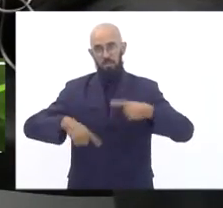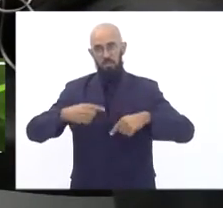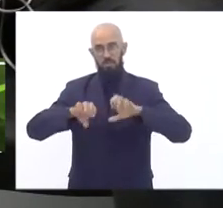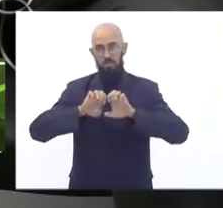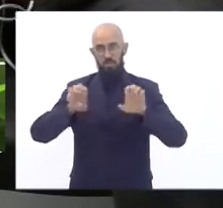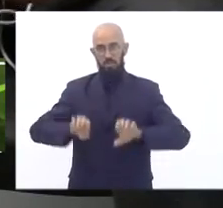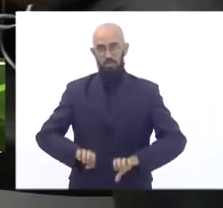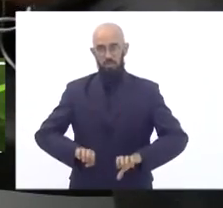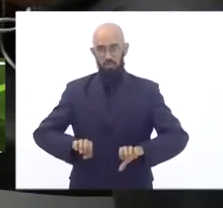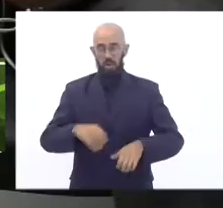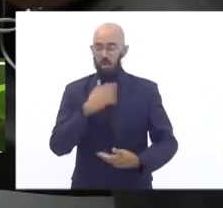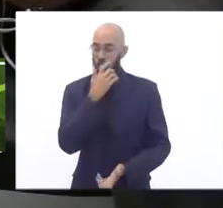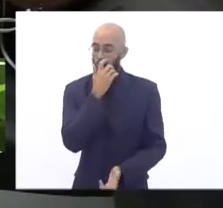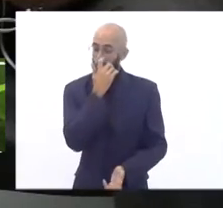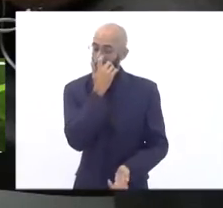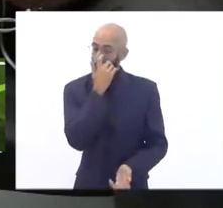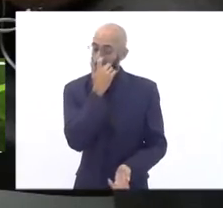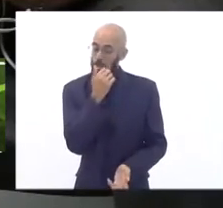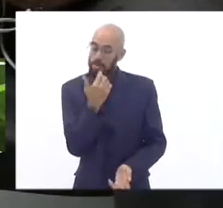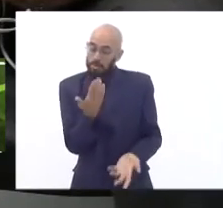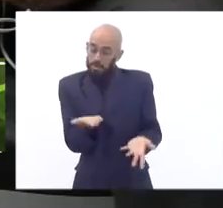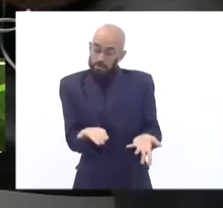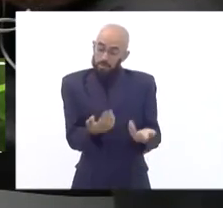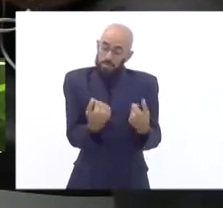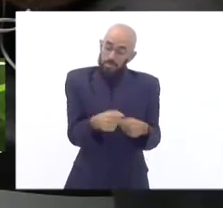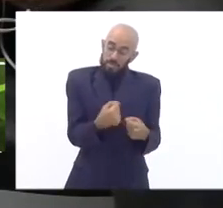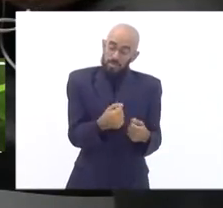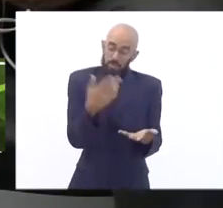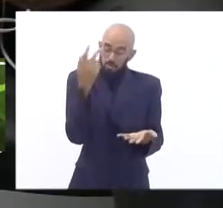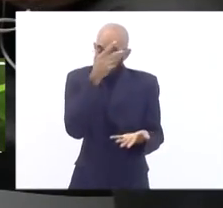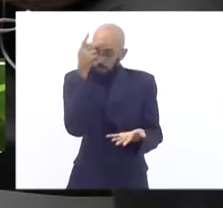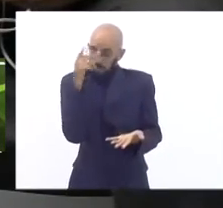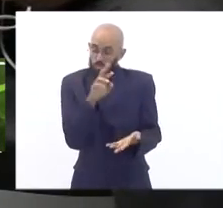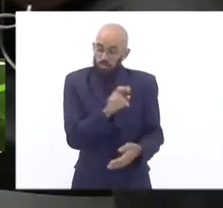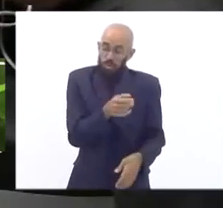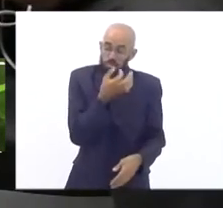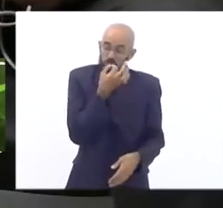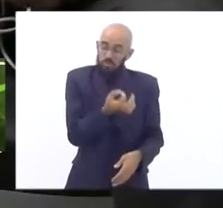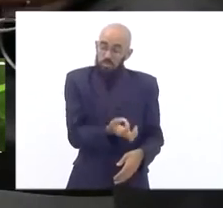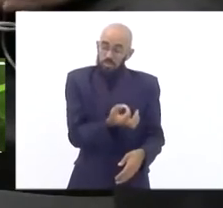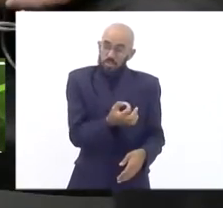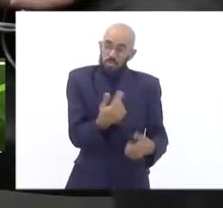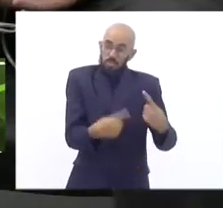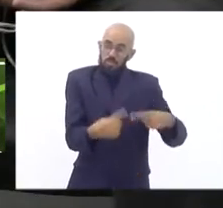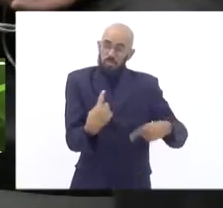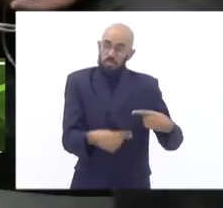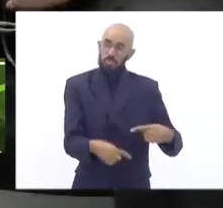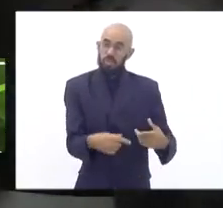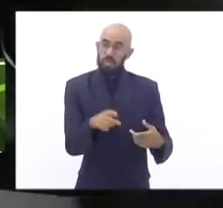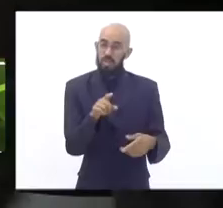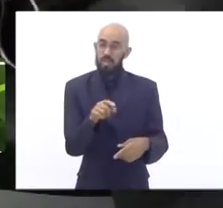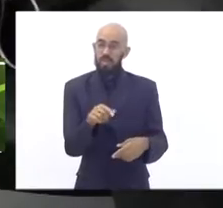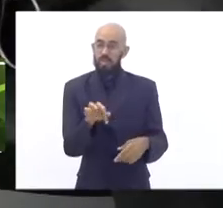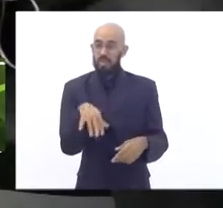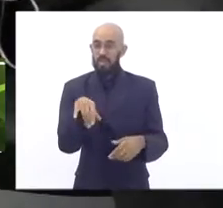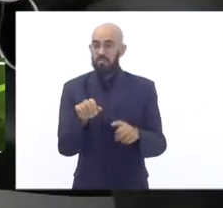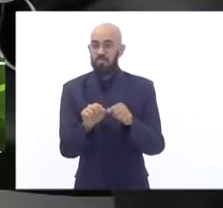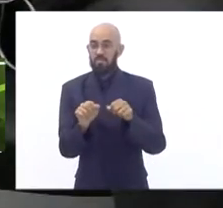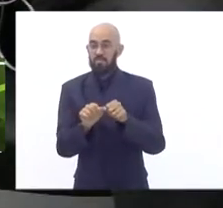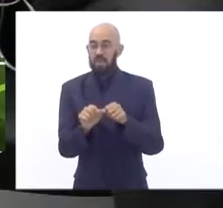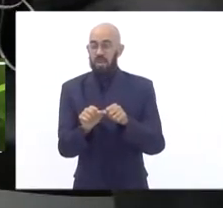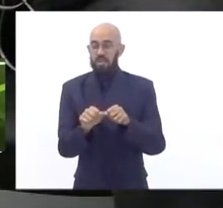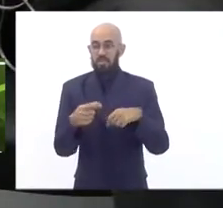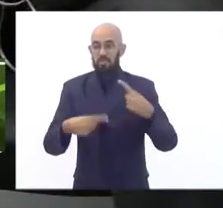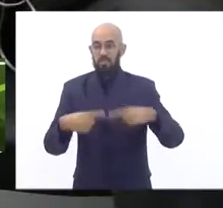E, se é política estruturante, eu tenho que ter naquele lugar não uma indicação política. Quem faz a política é o governo do estado.